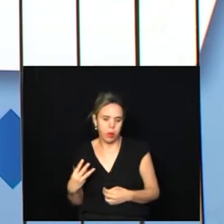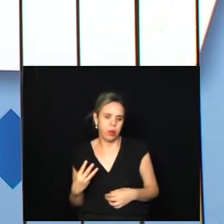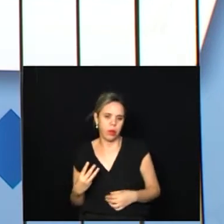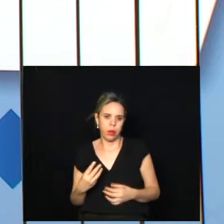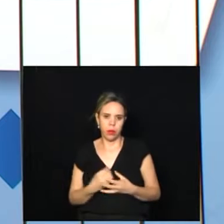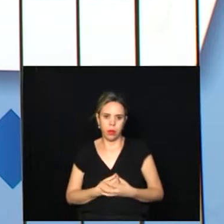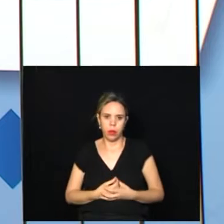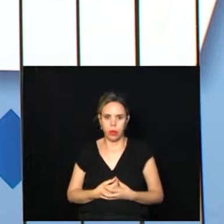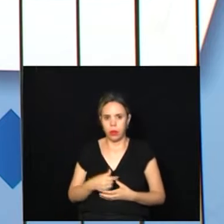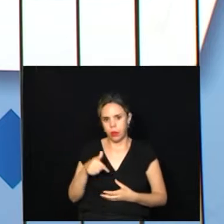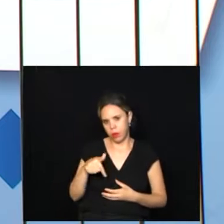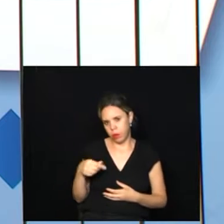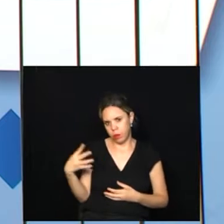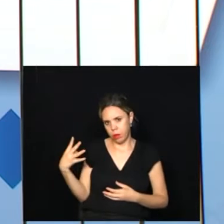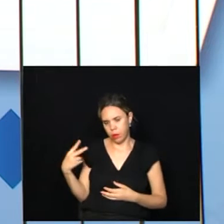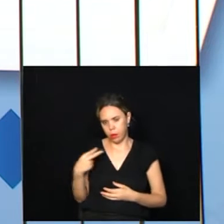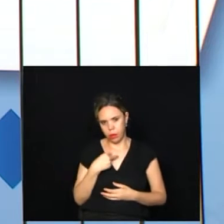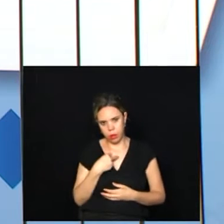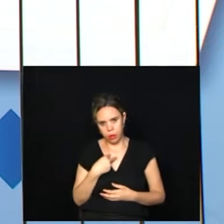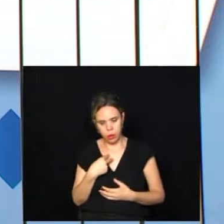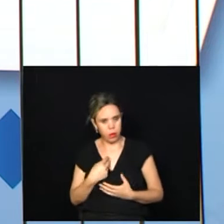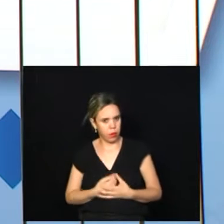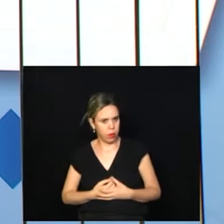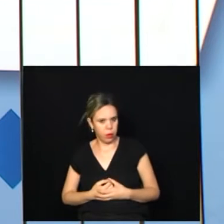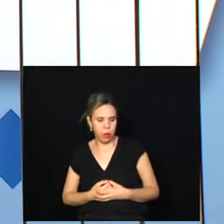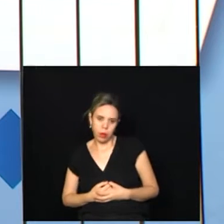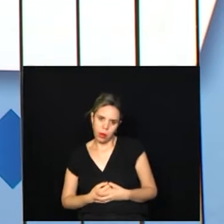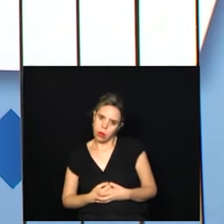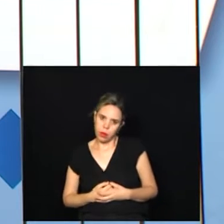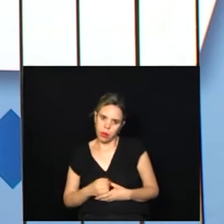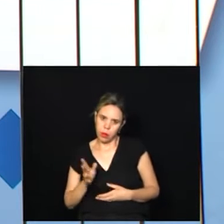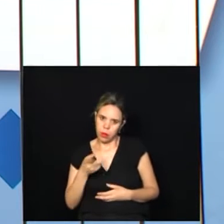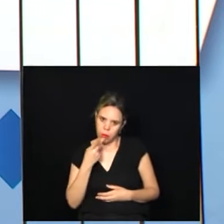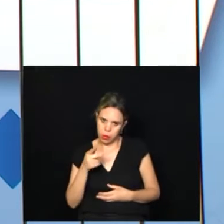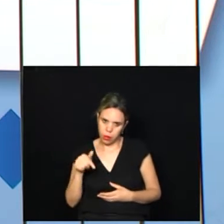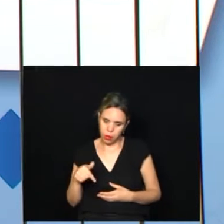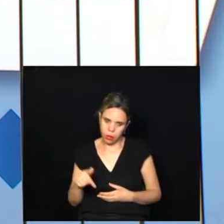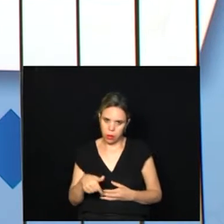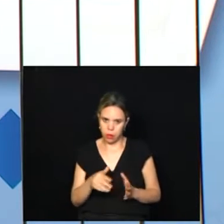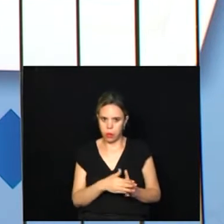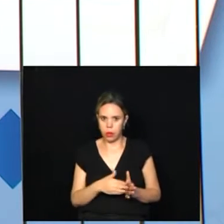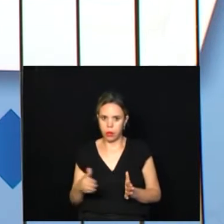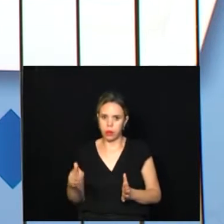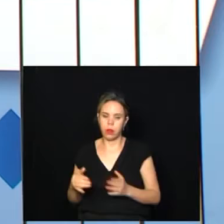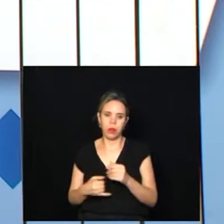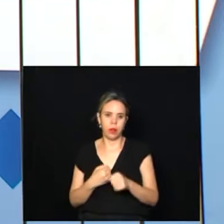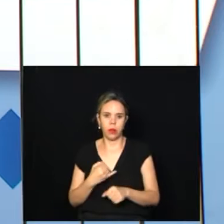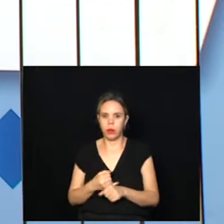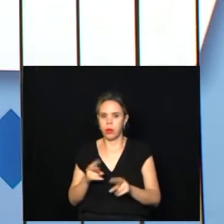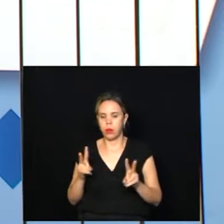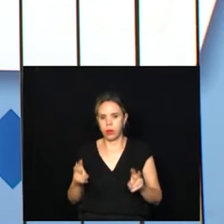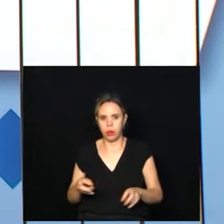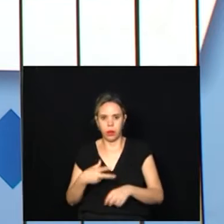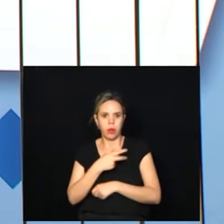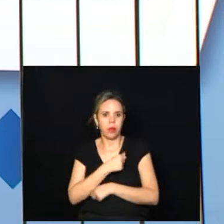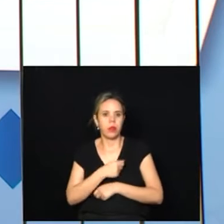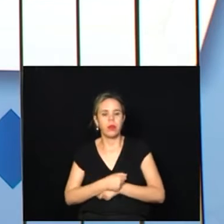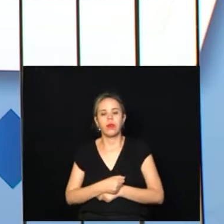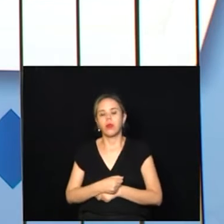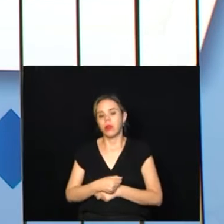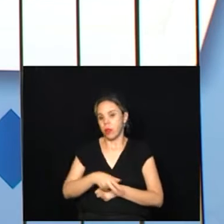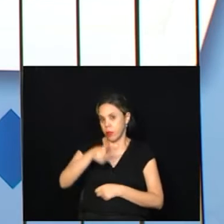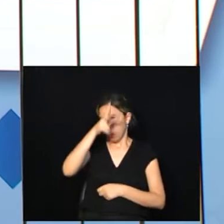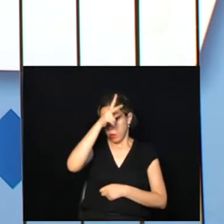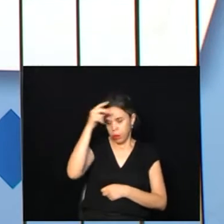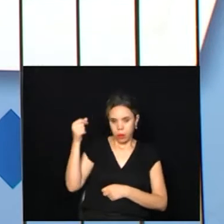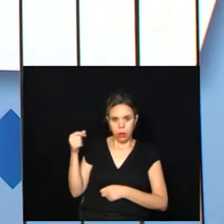quais 74 ocupados. E a gente já falou um pouquinho aqui durante o link sobre a vacinação, e a prefeitura,